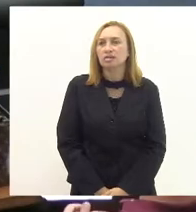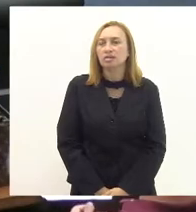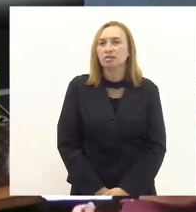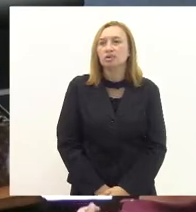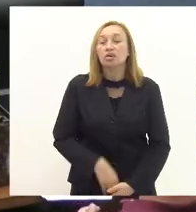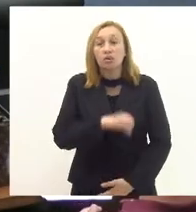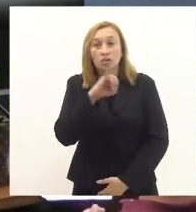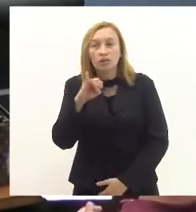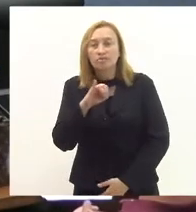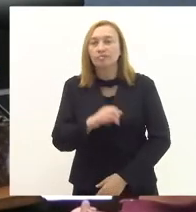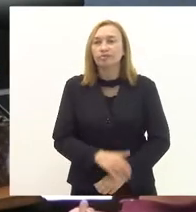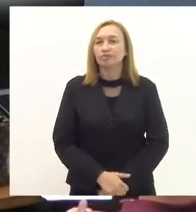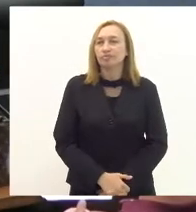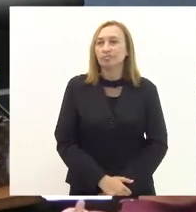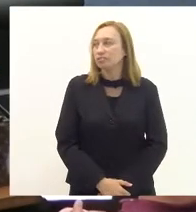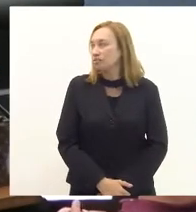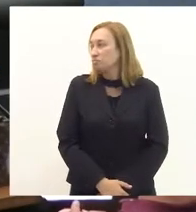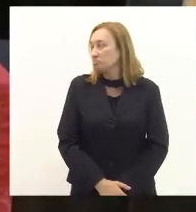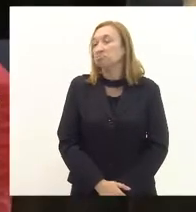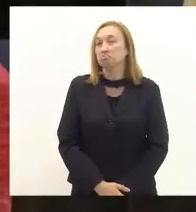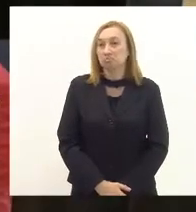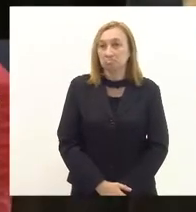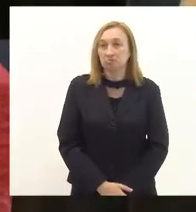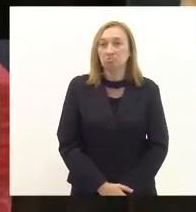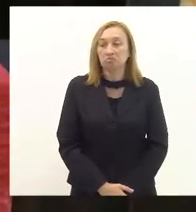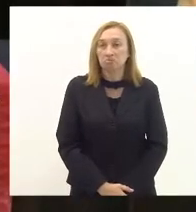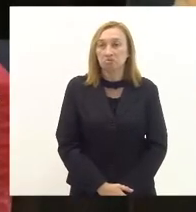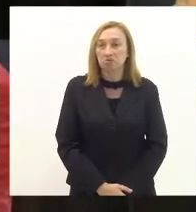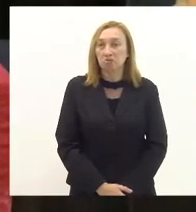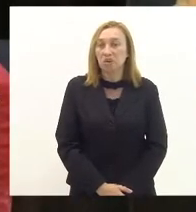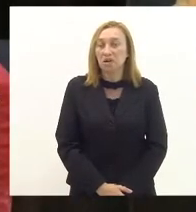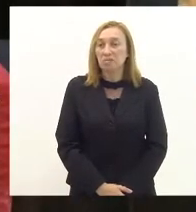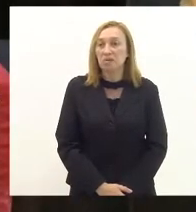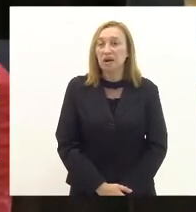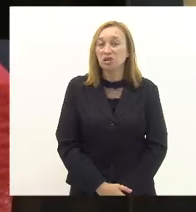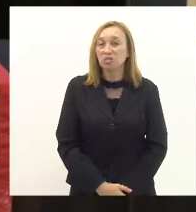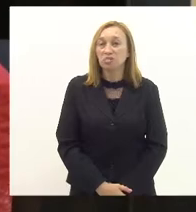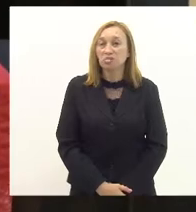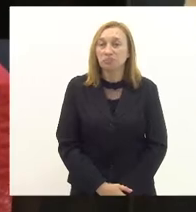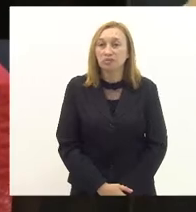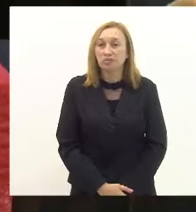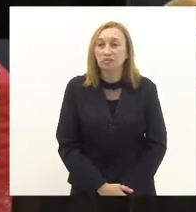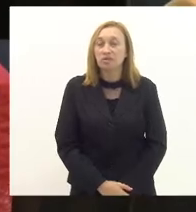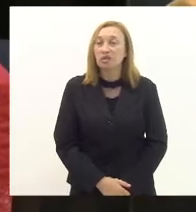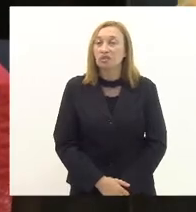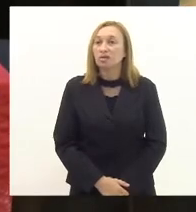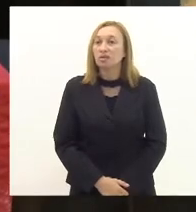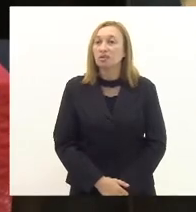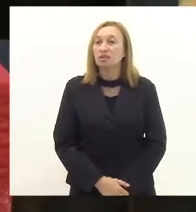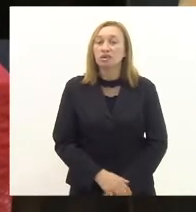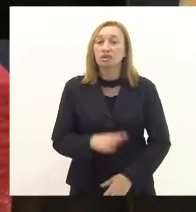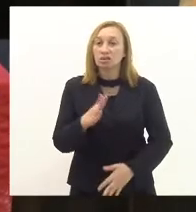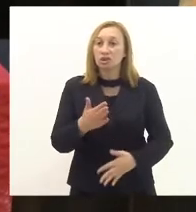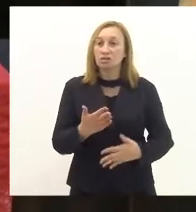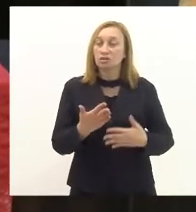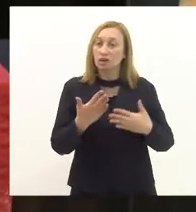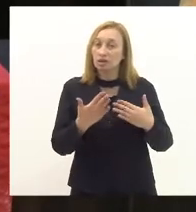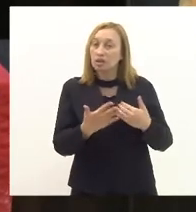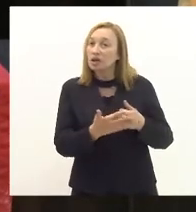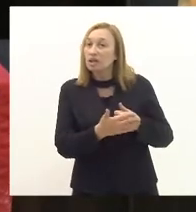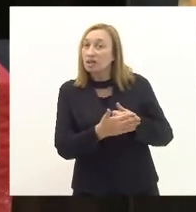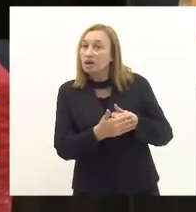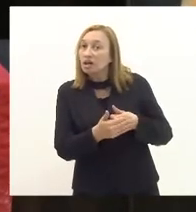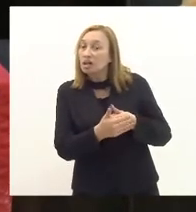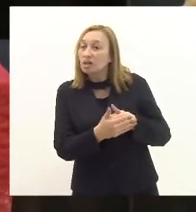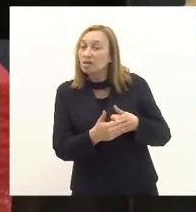Alô? Ah. Então, eu diria que você foi delicado, incisivo,